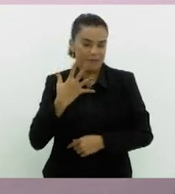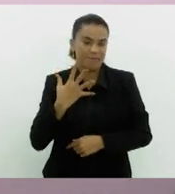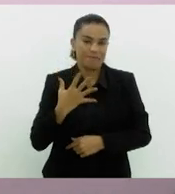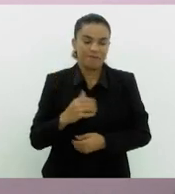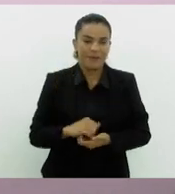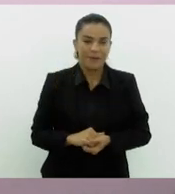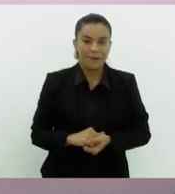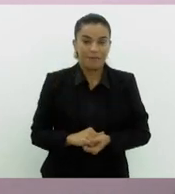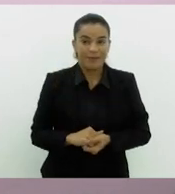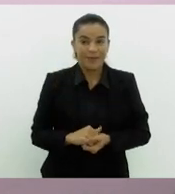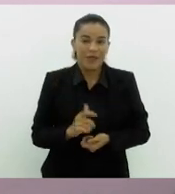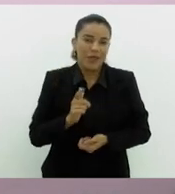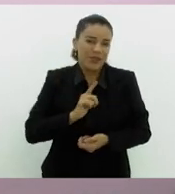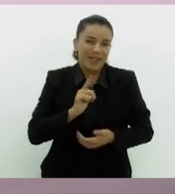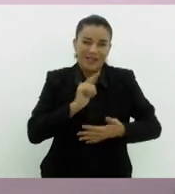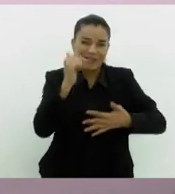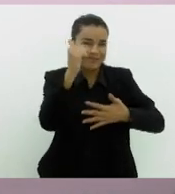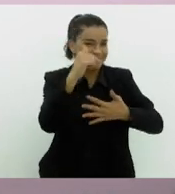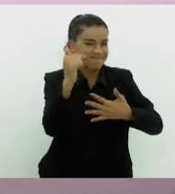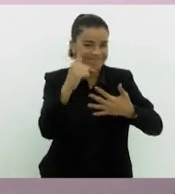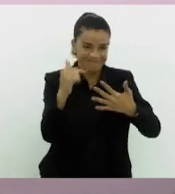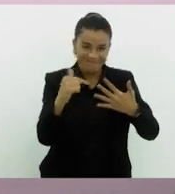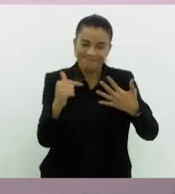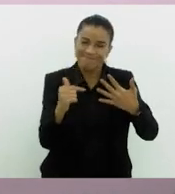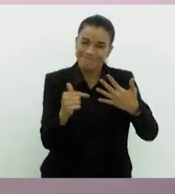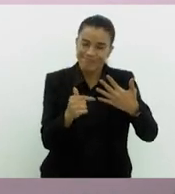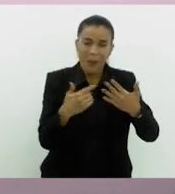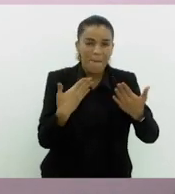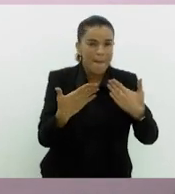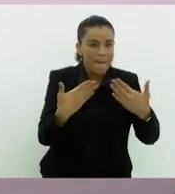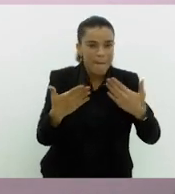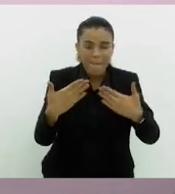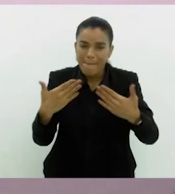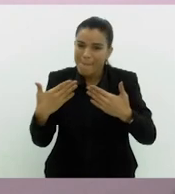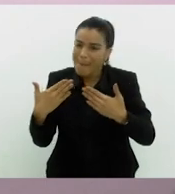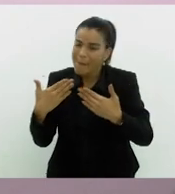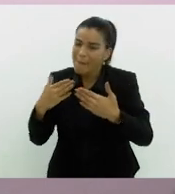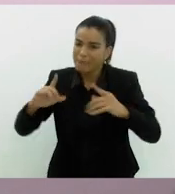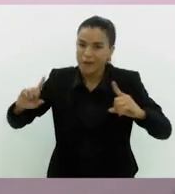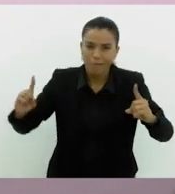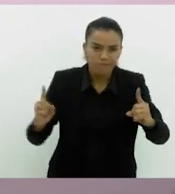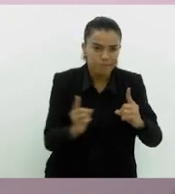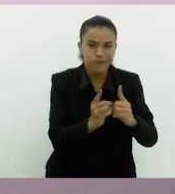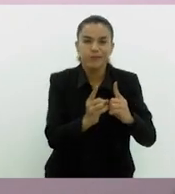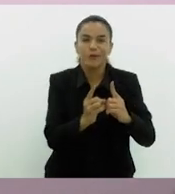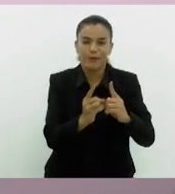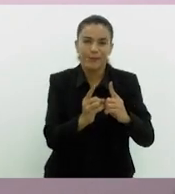Eu teria, enfim, muito a conversar sobre isso, mas eu gostaria muito de